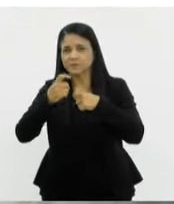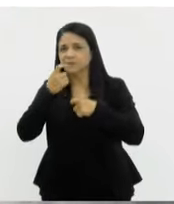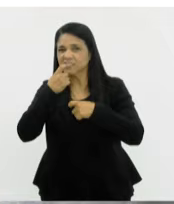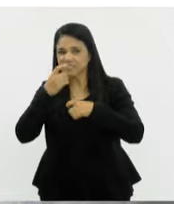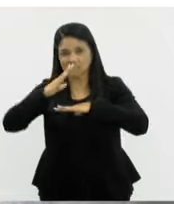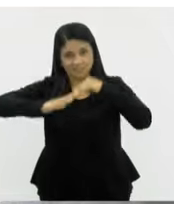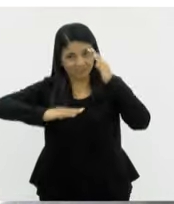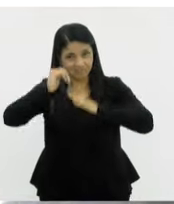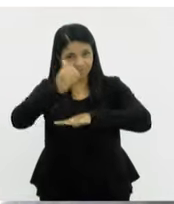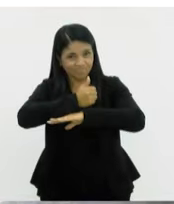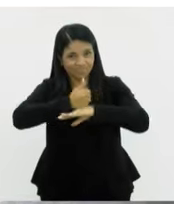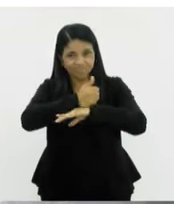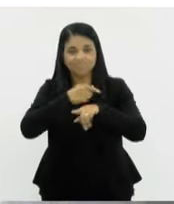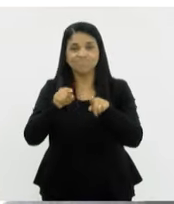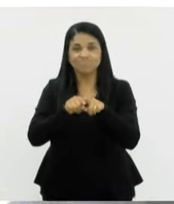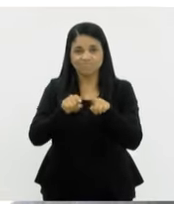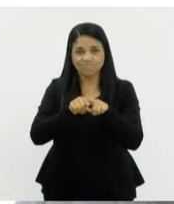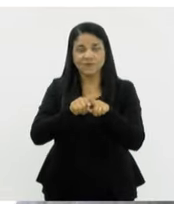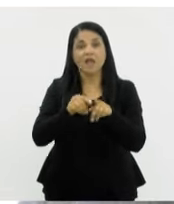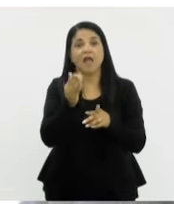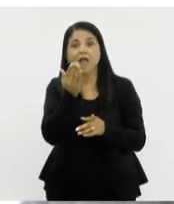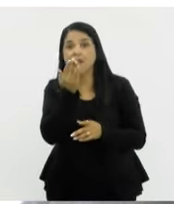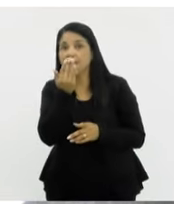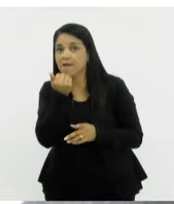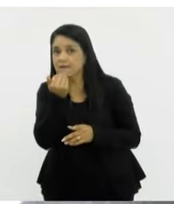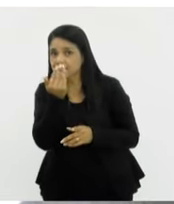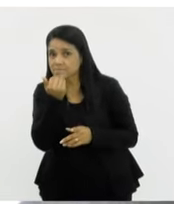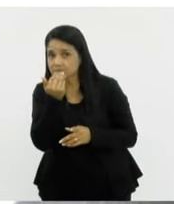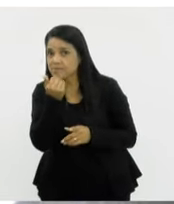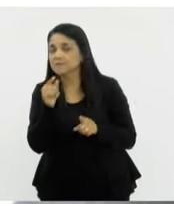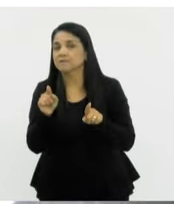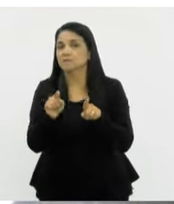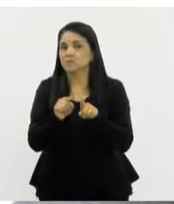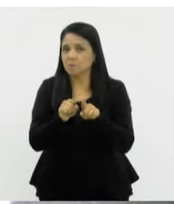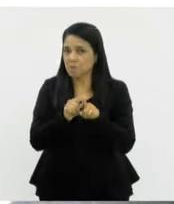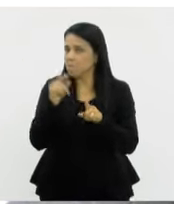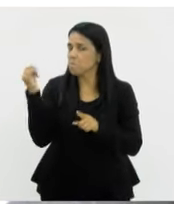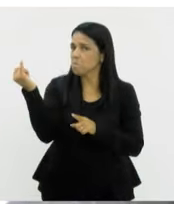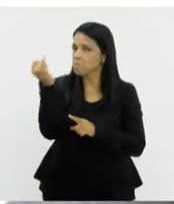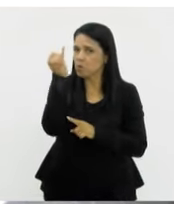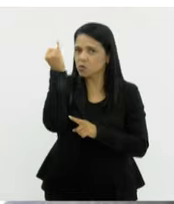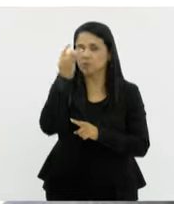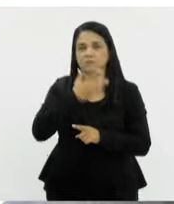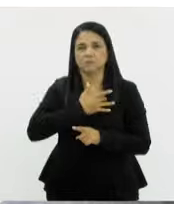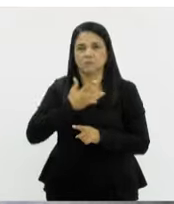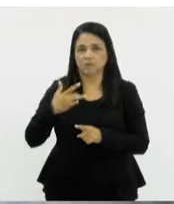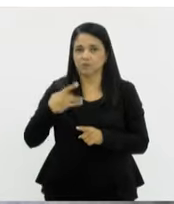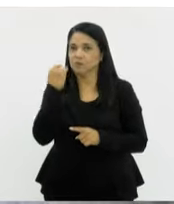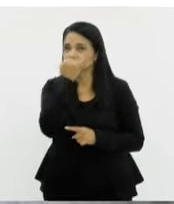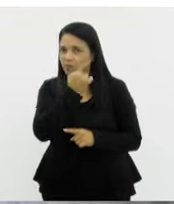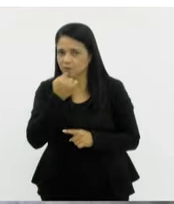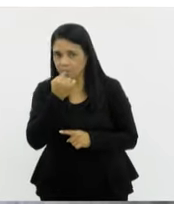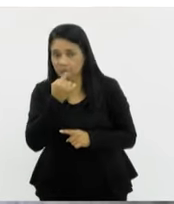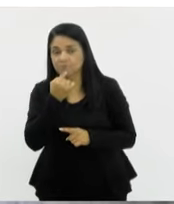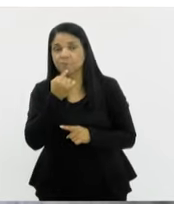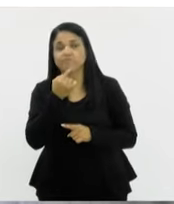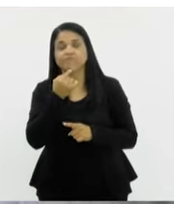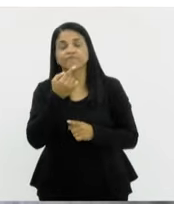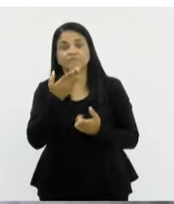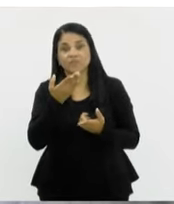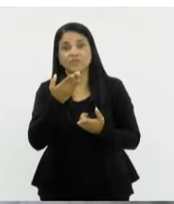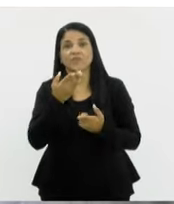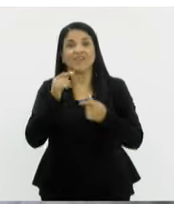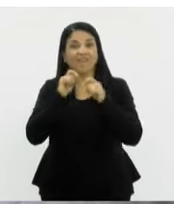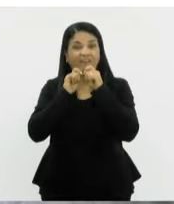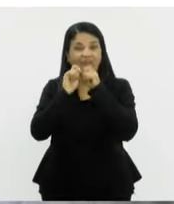fazem parte. A nossa alimentação também interfere na nossa saúde, né? É basicamente isso. O